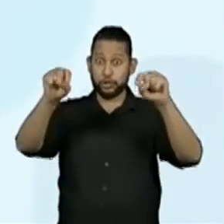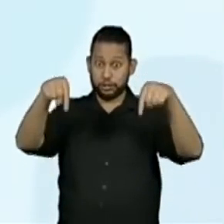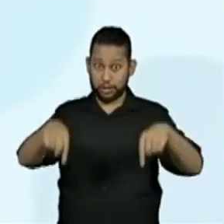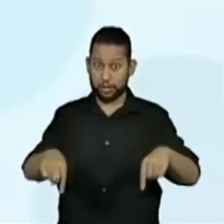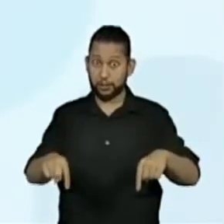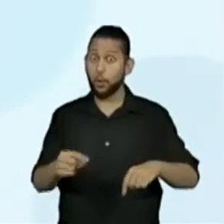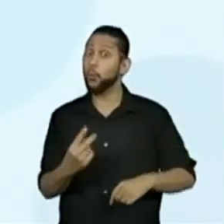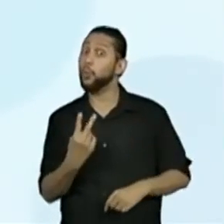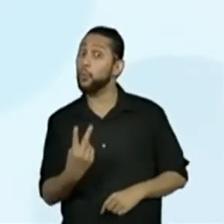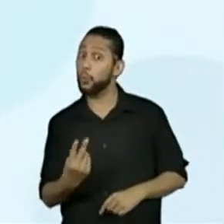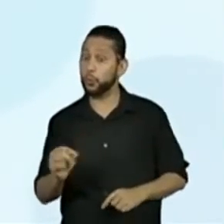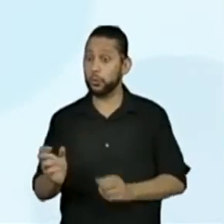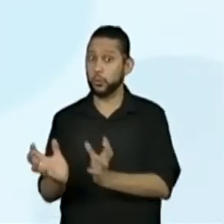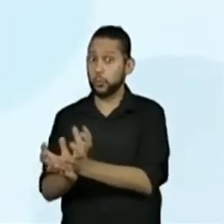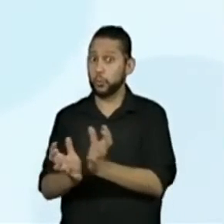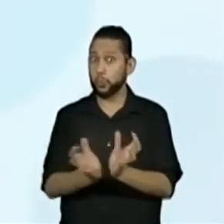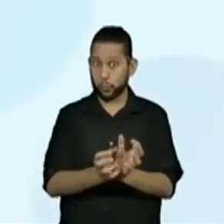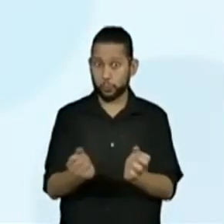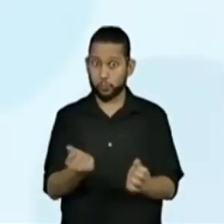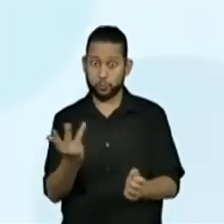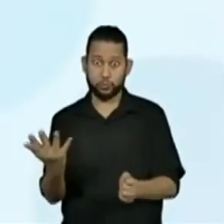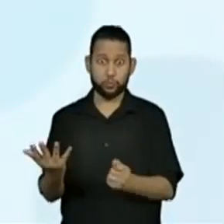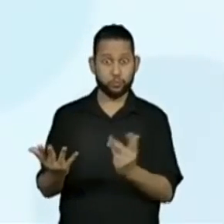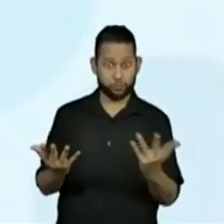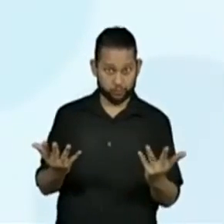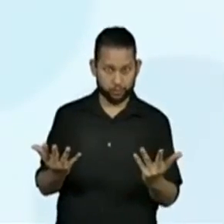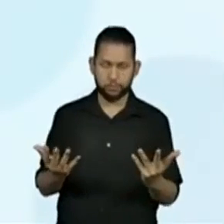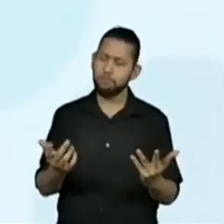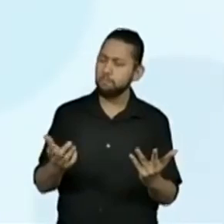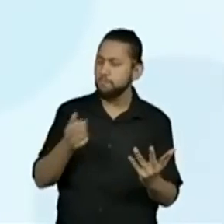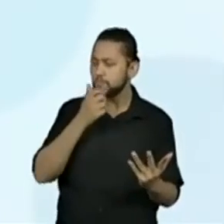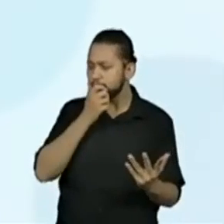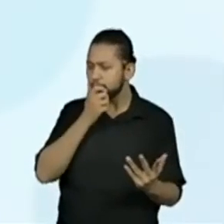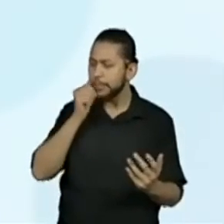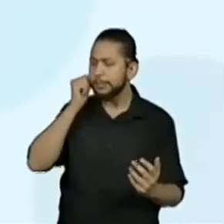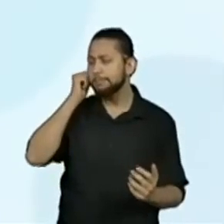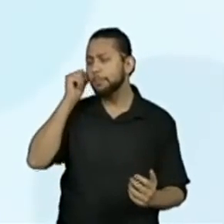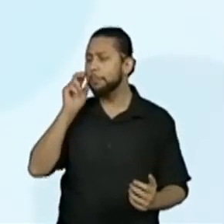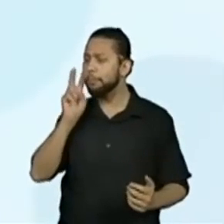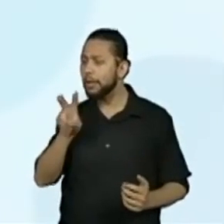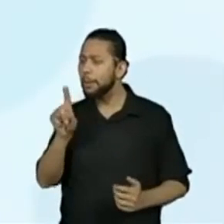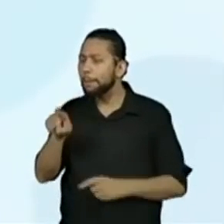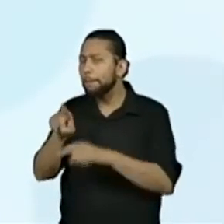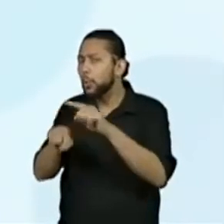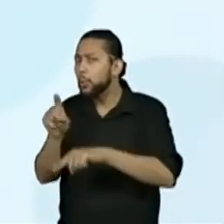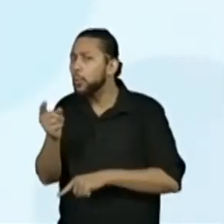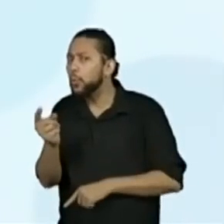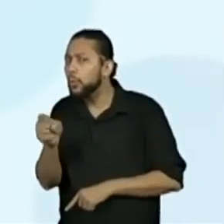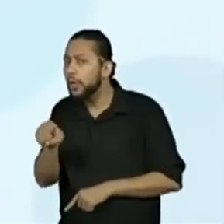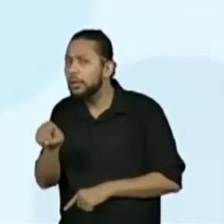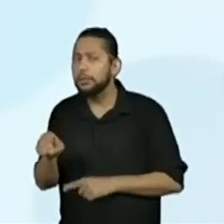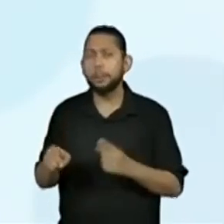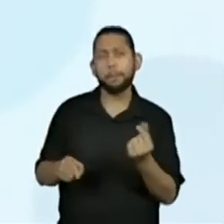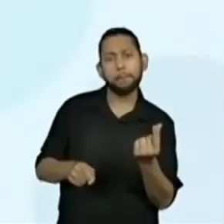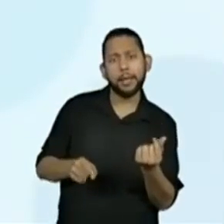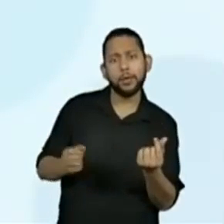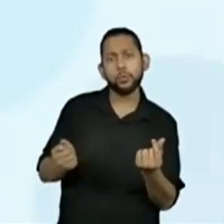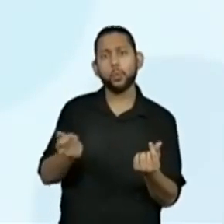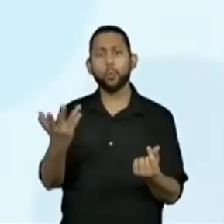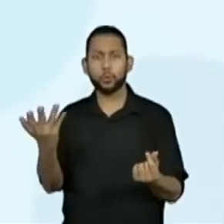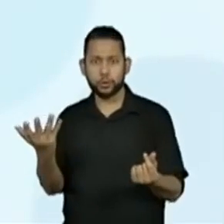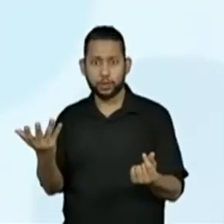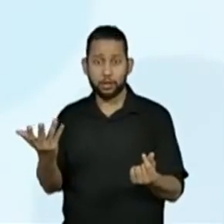duas grandezas para associar a quantidade de um produto ao valor a pagar alterar as quantidades